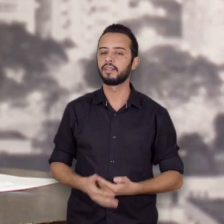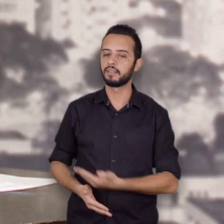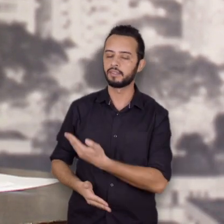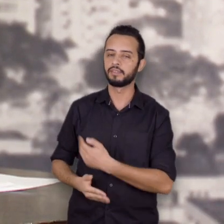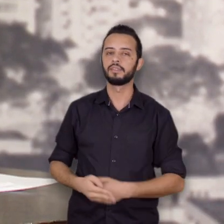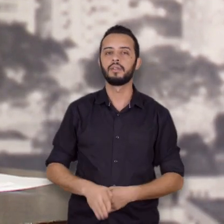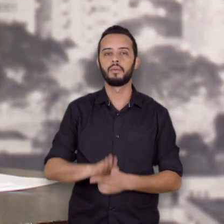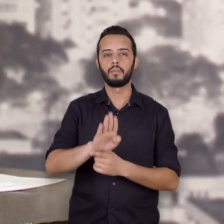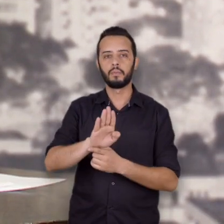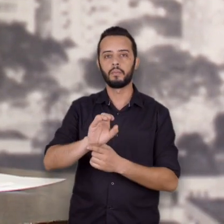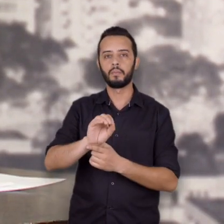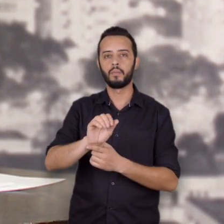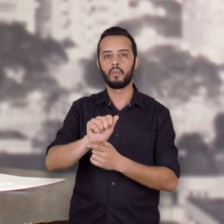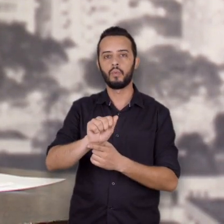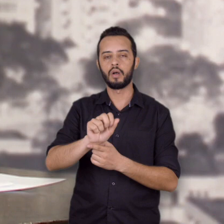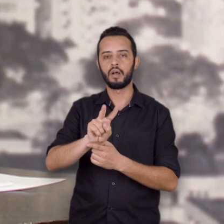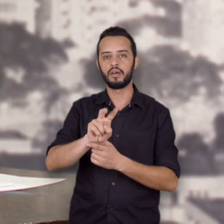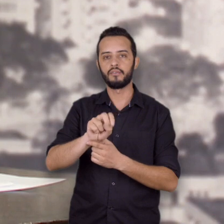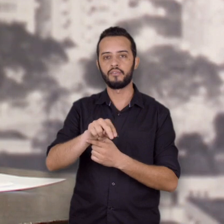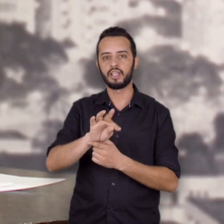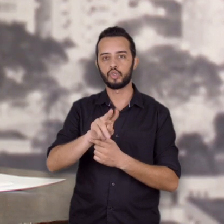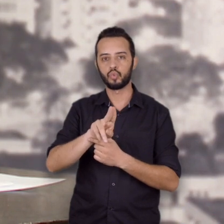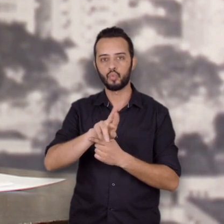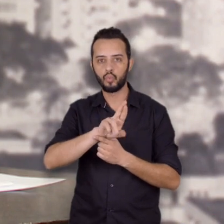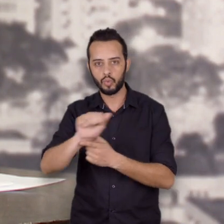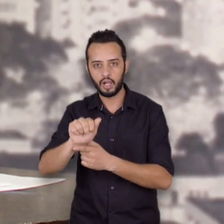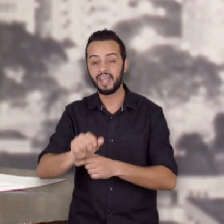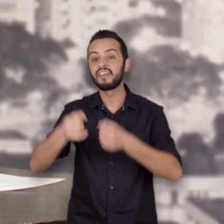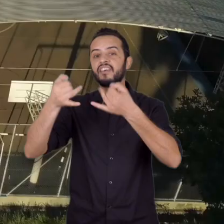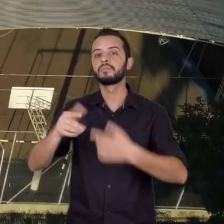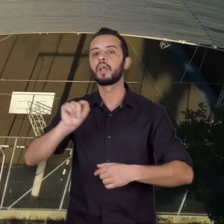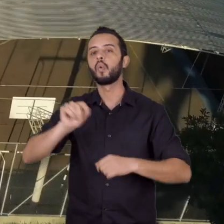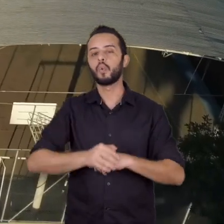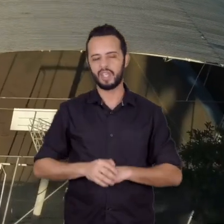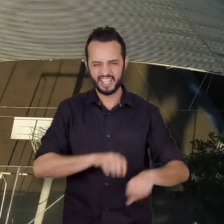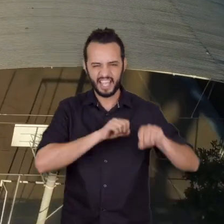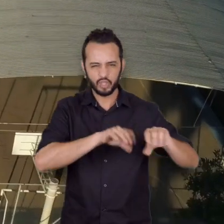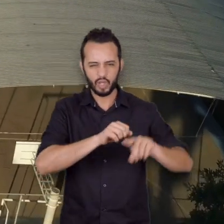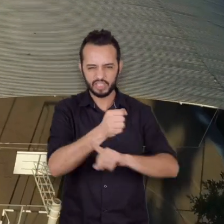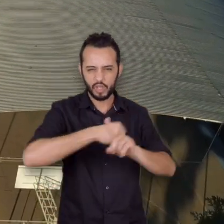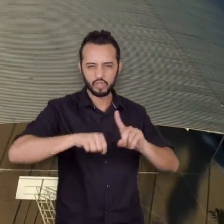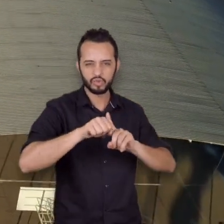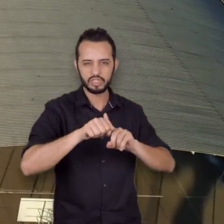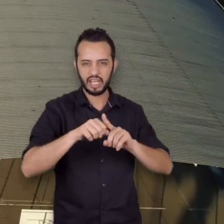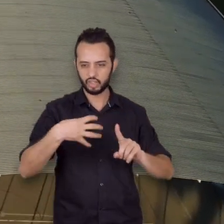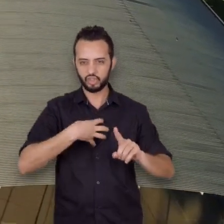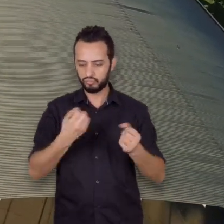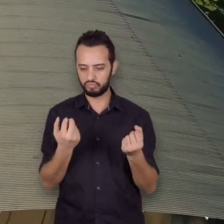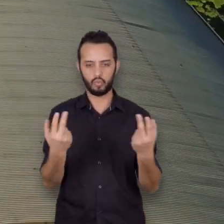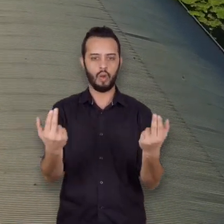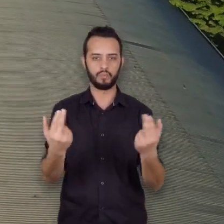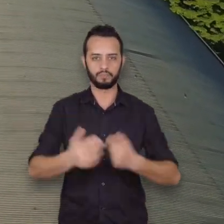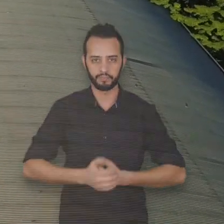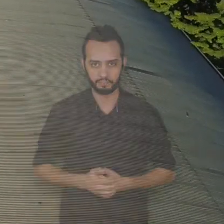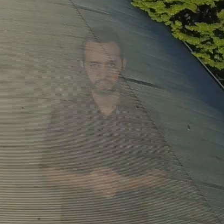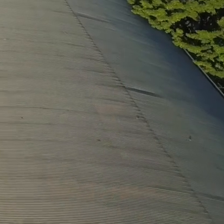bem esse tema, é Boaventura de Sousa Santos, onde ele vai dizer que a educação é um espelho da sociedade.